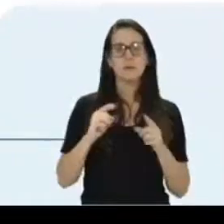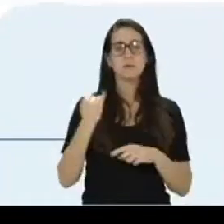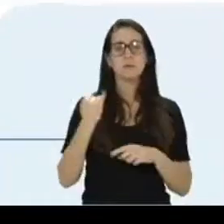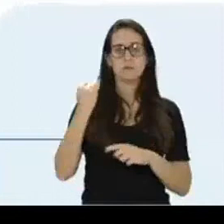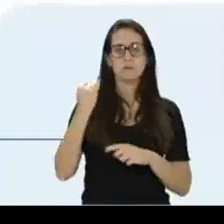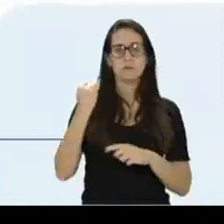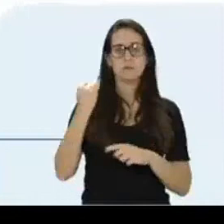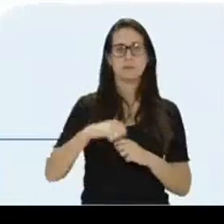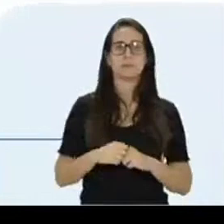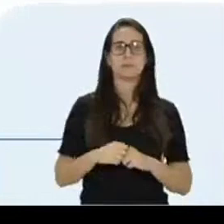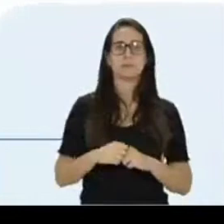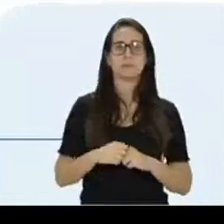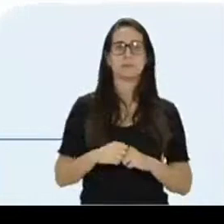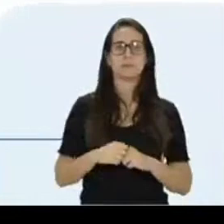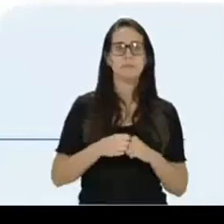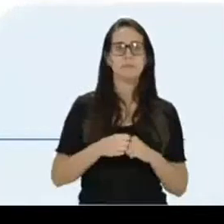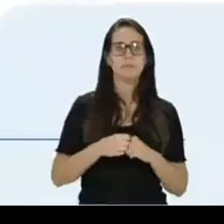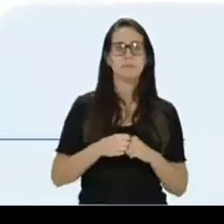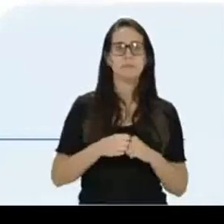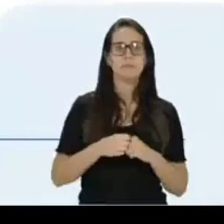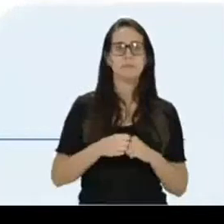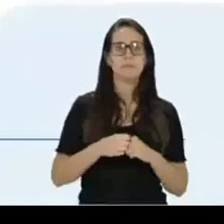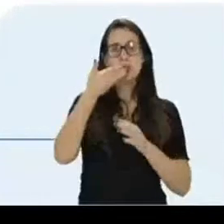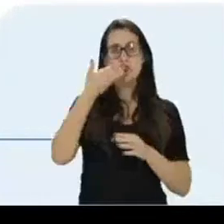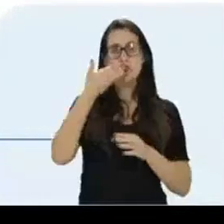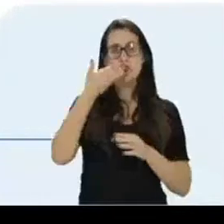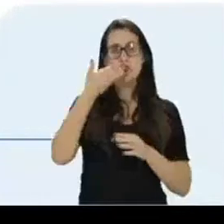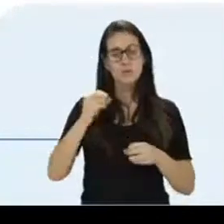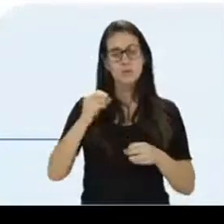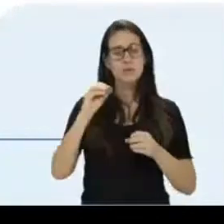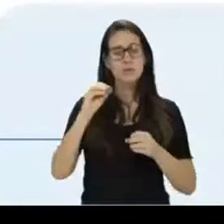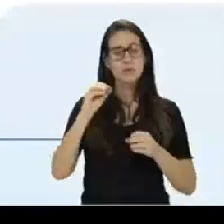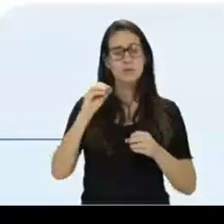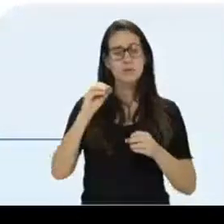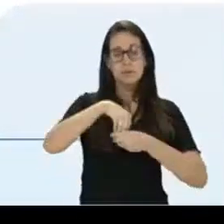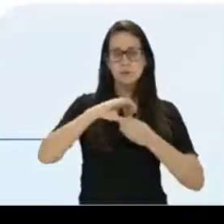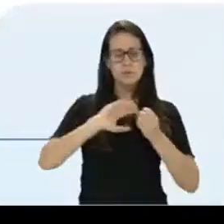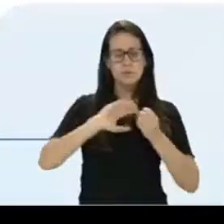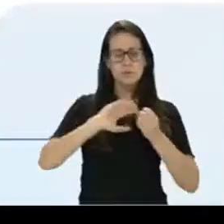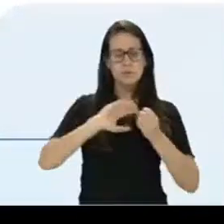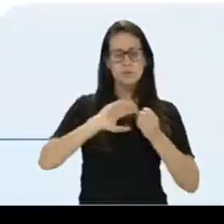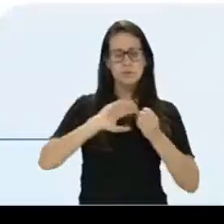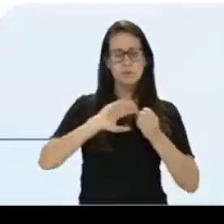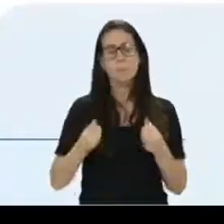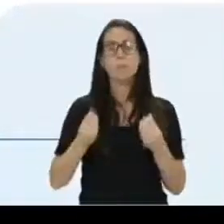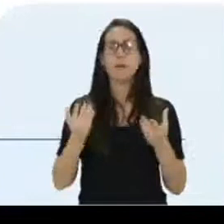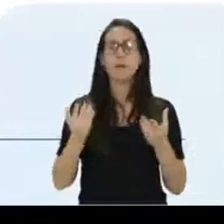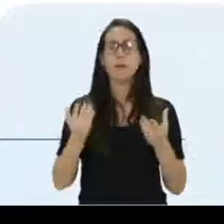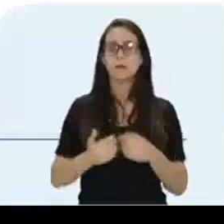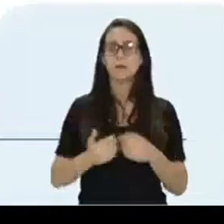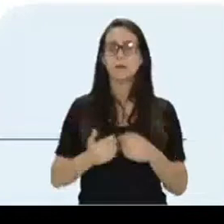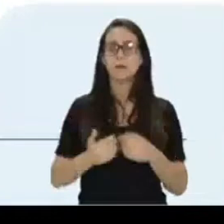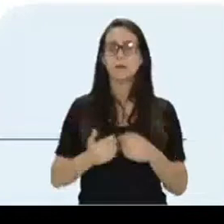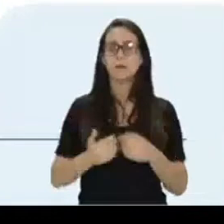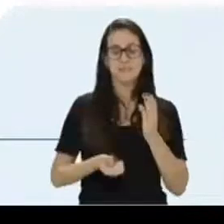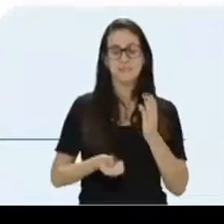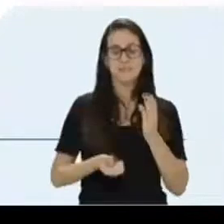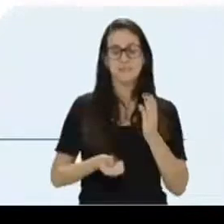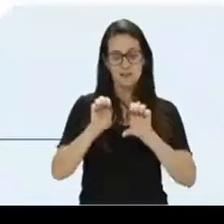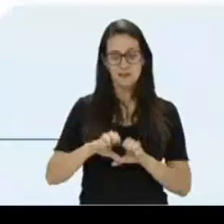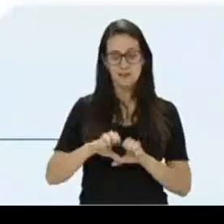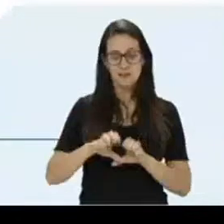conceitos, a formação, a constituição de carboidratos na membrana plasmática? Porque eles vão formar uma estrutura que é chamada